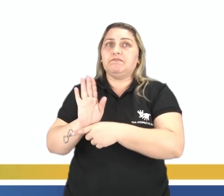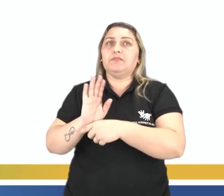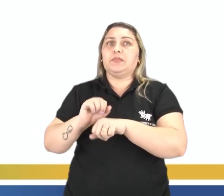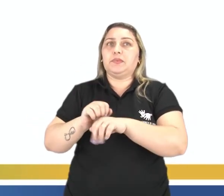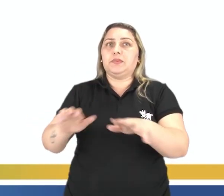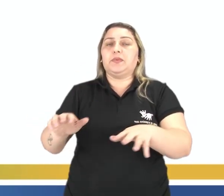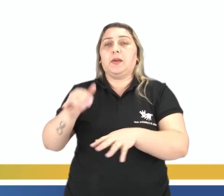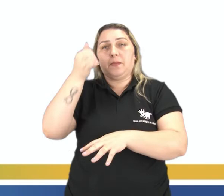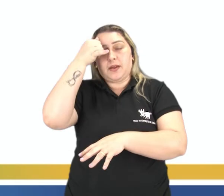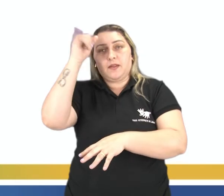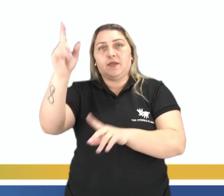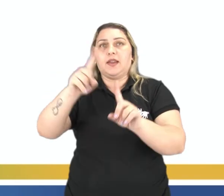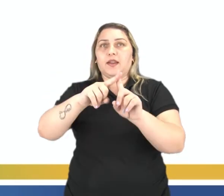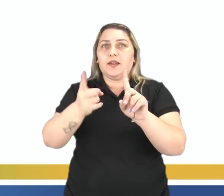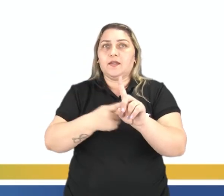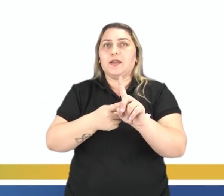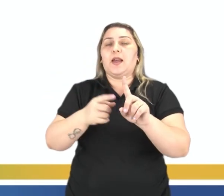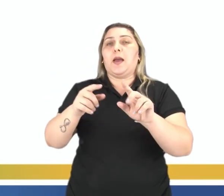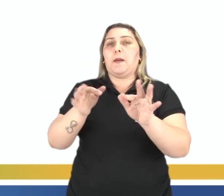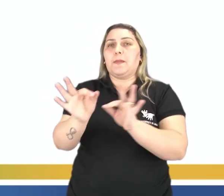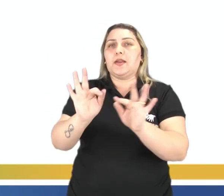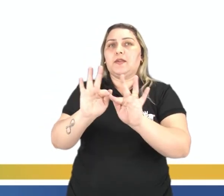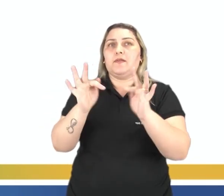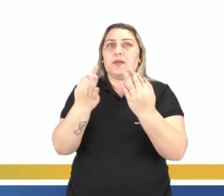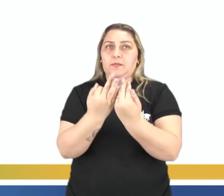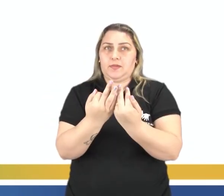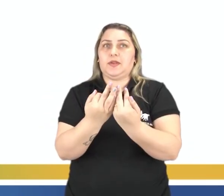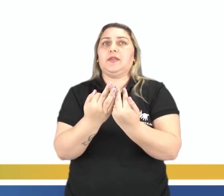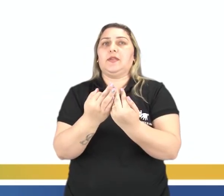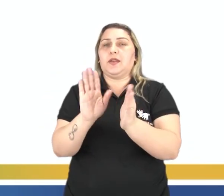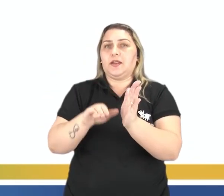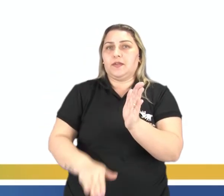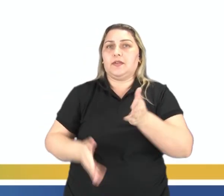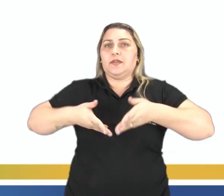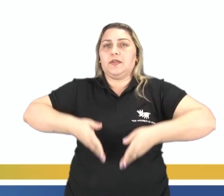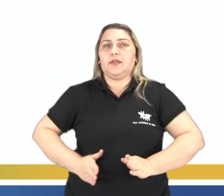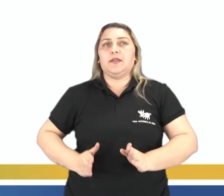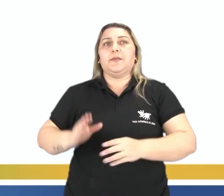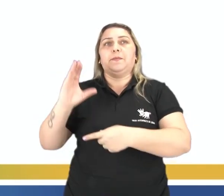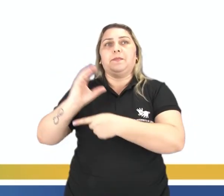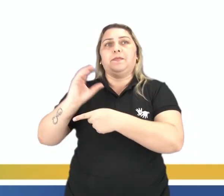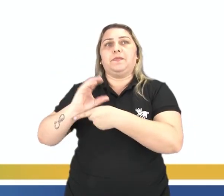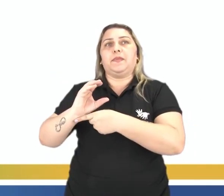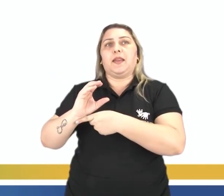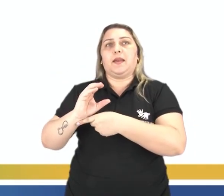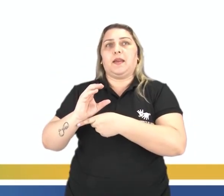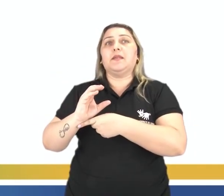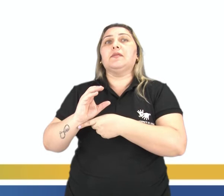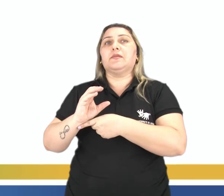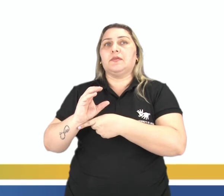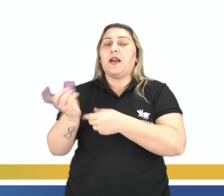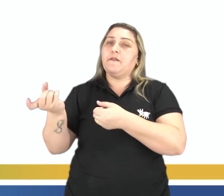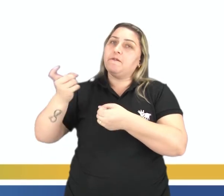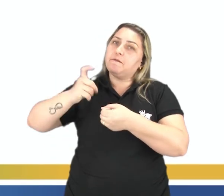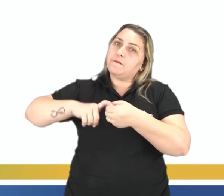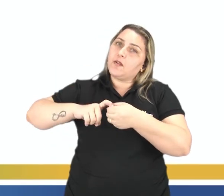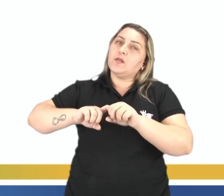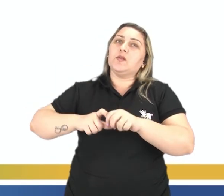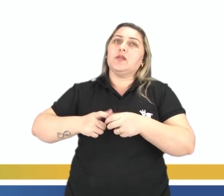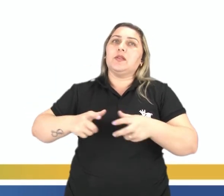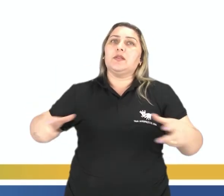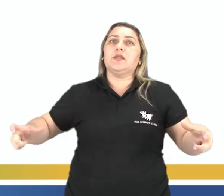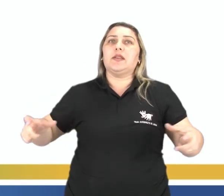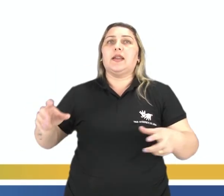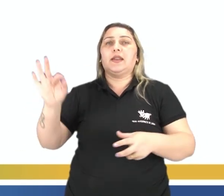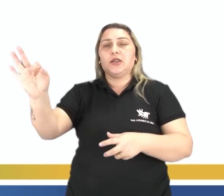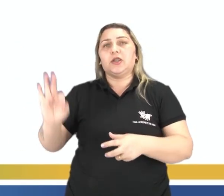métodos contraceptivos, planejamento familiar e de outras medidas de redução de natalidade. Letra C. Apregoa o retorno